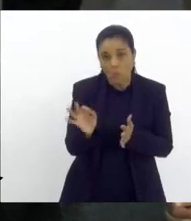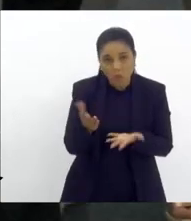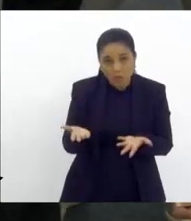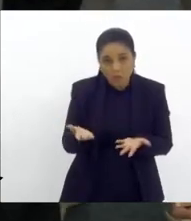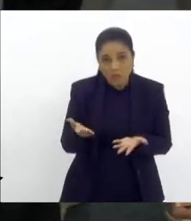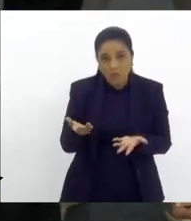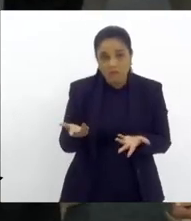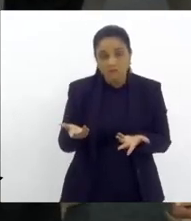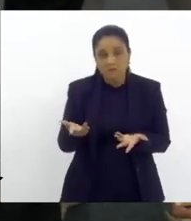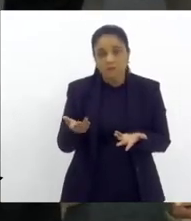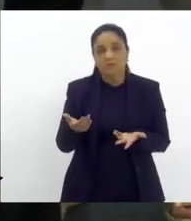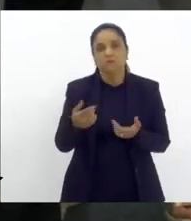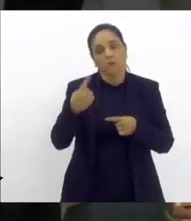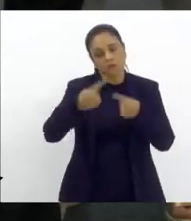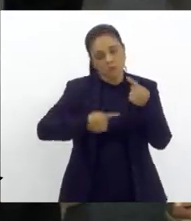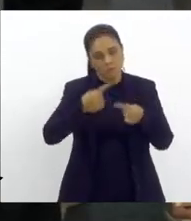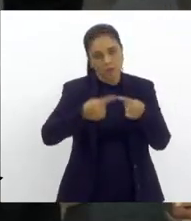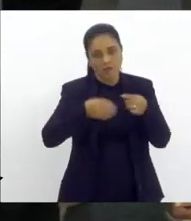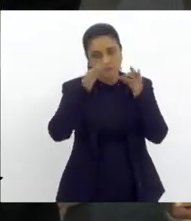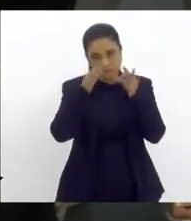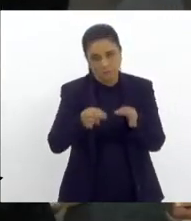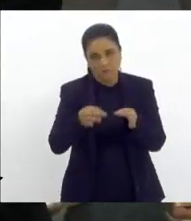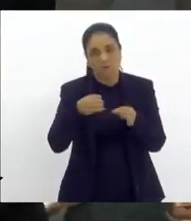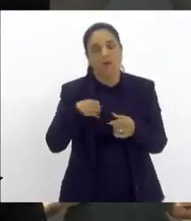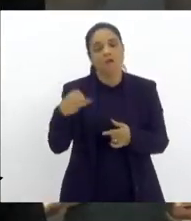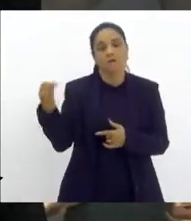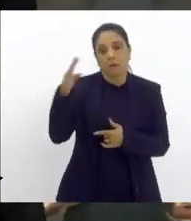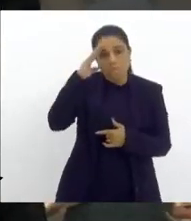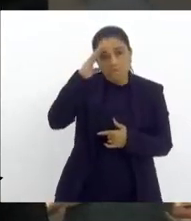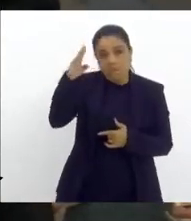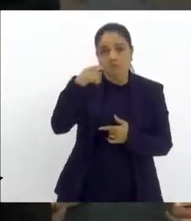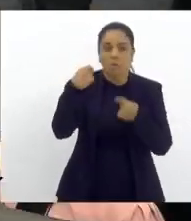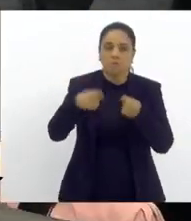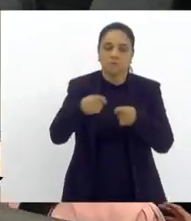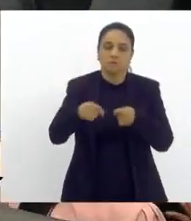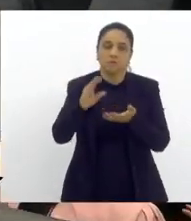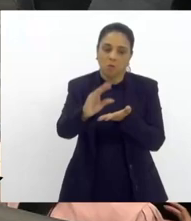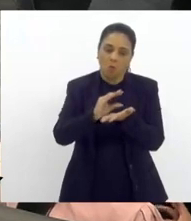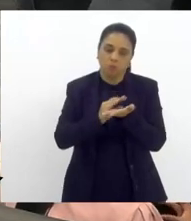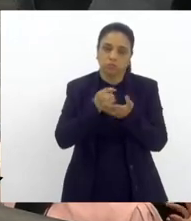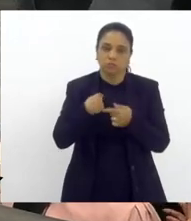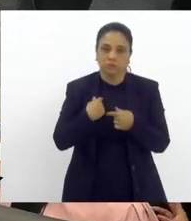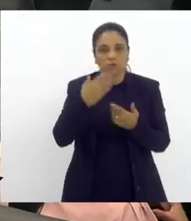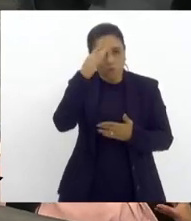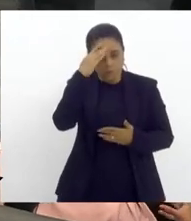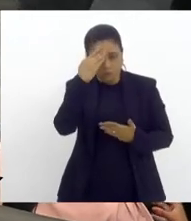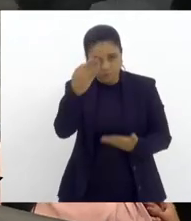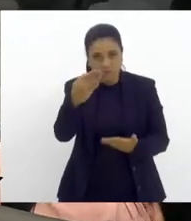esse debate de maneira concreta se a prioridade precisa estar no orçamento Obrigada presidente